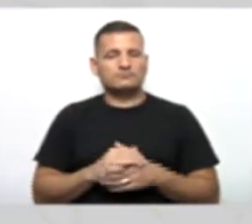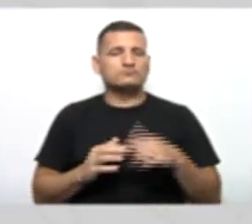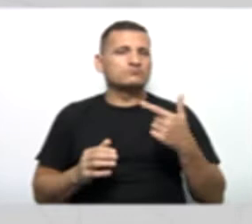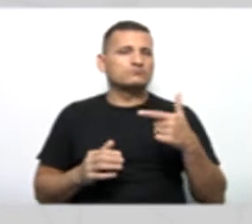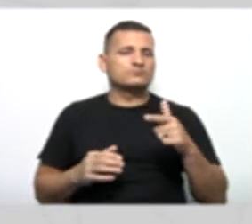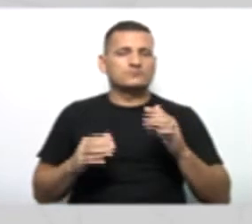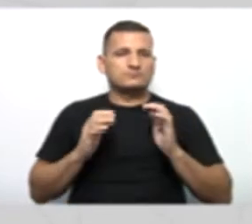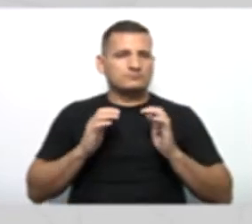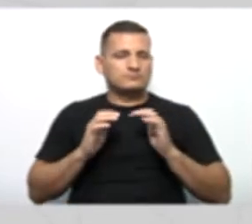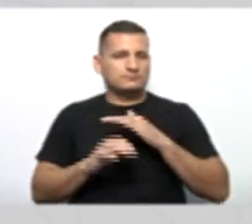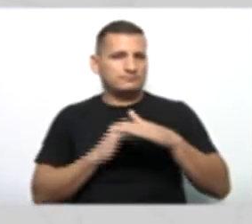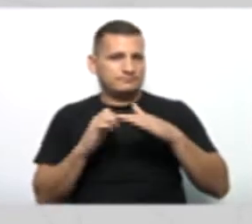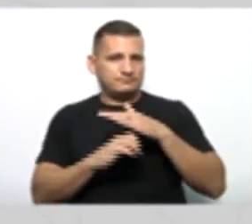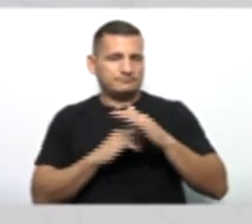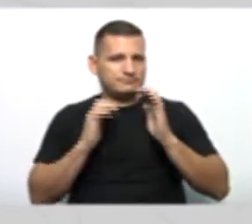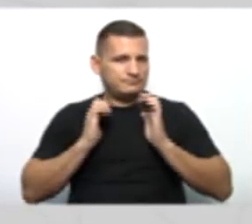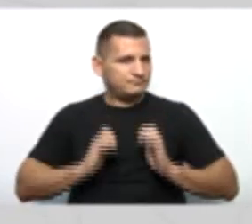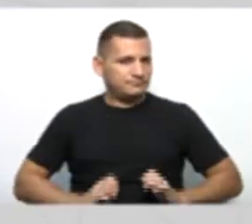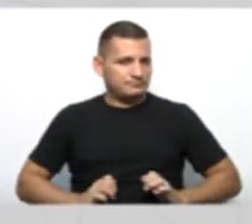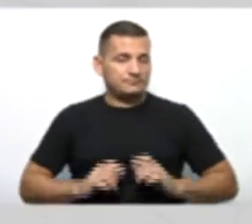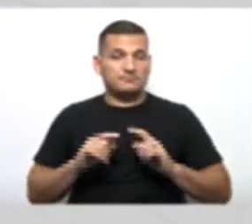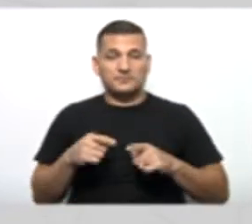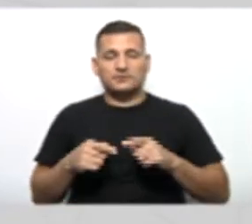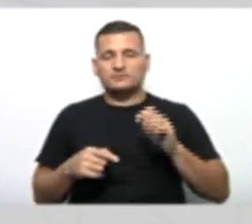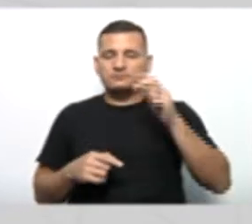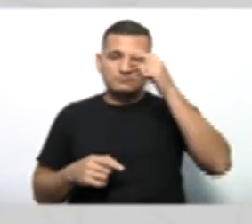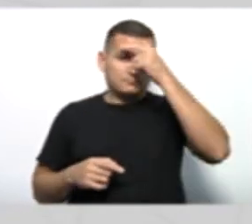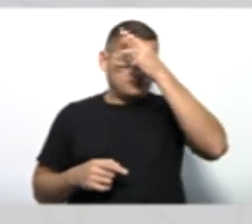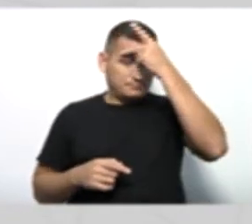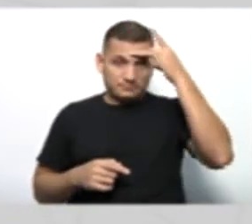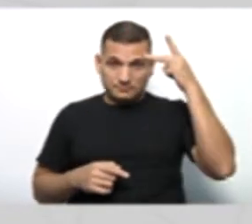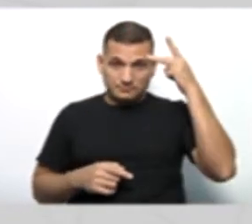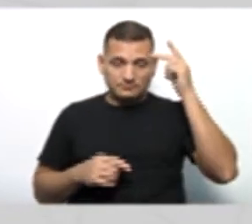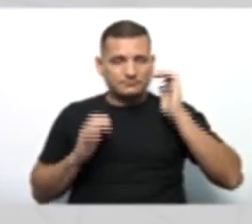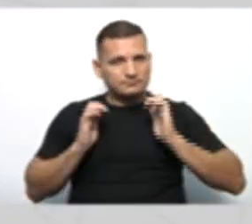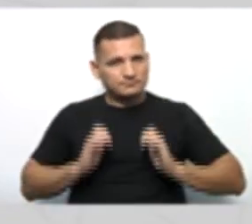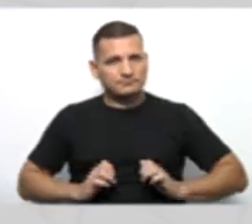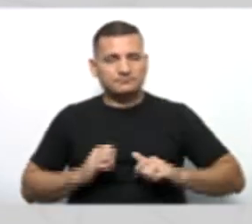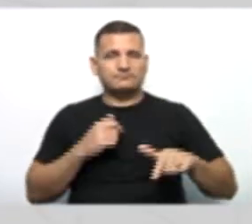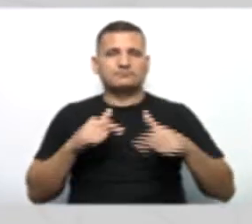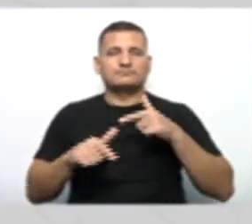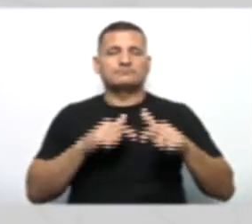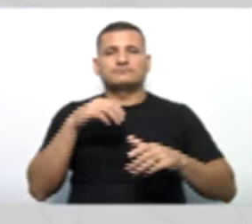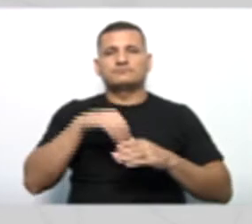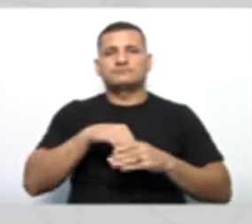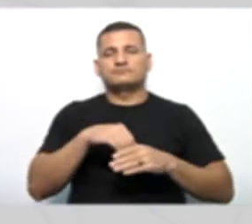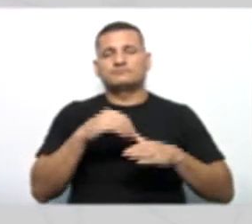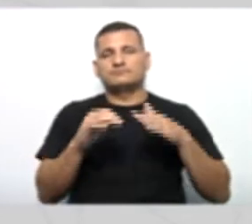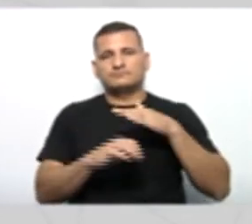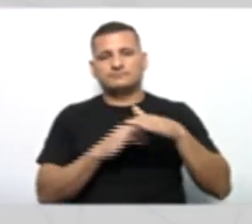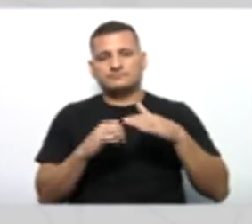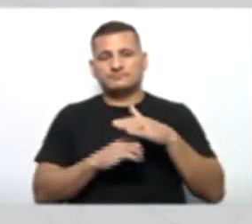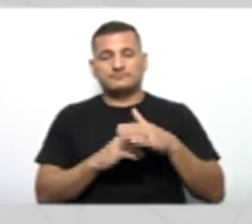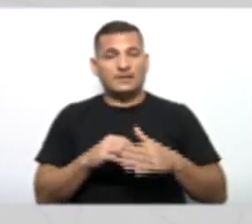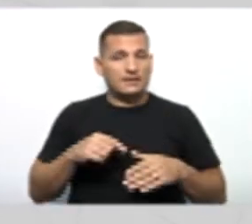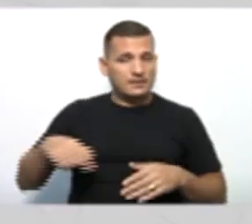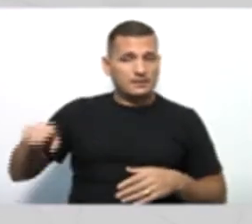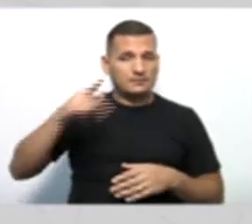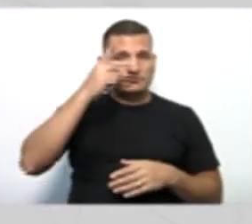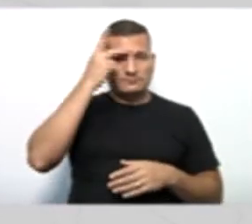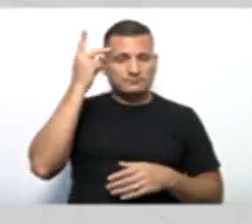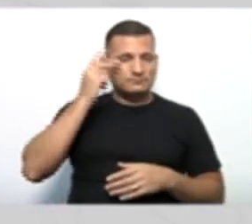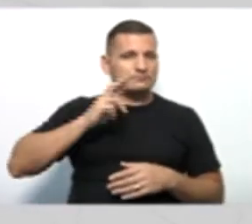existem empresas éticas mas pessoas éticas que trabalham nas empresas as decisões dessas